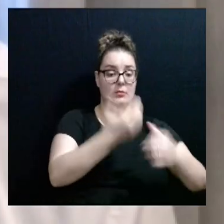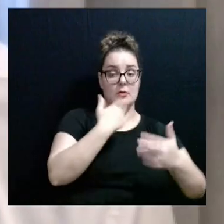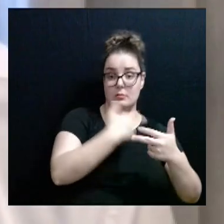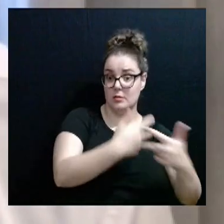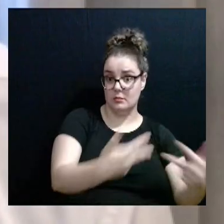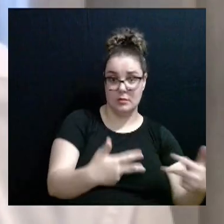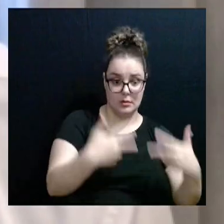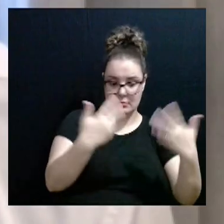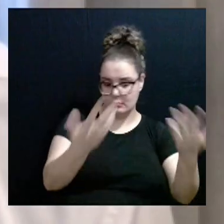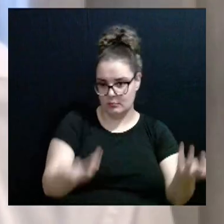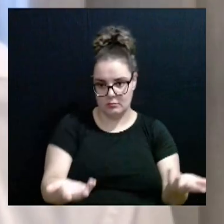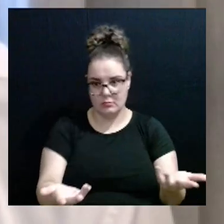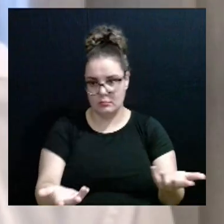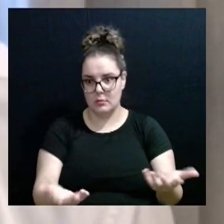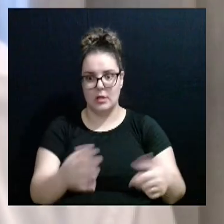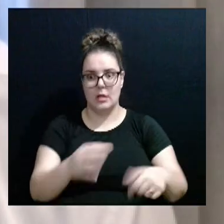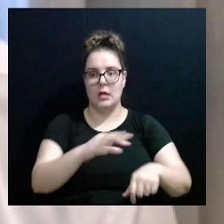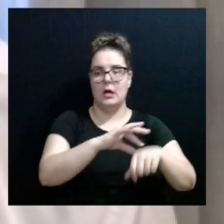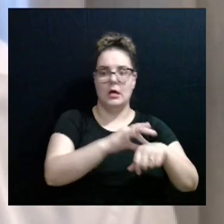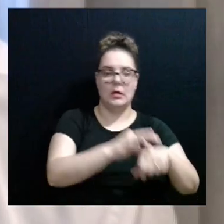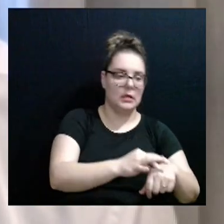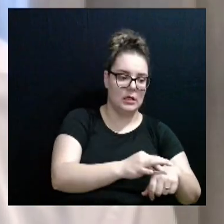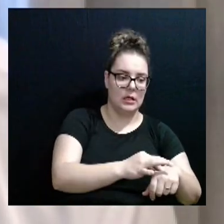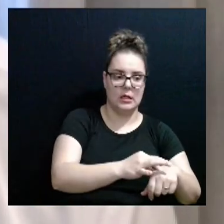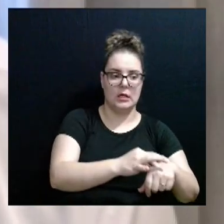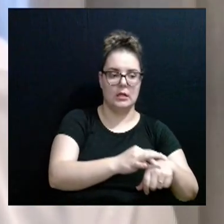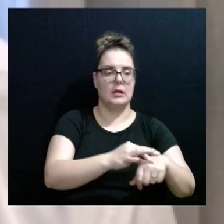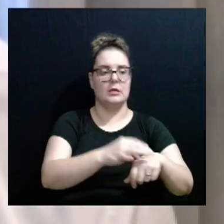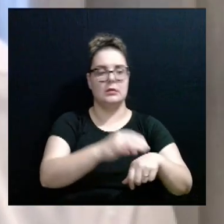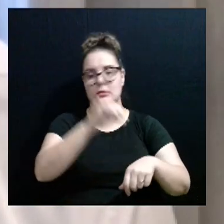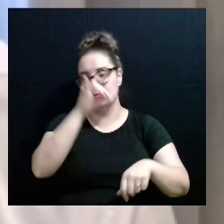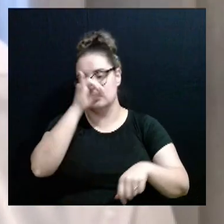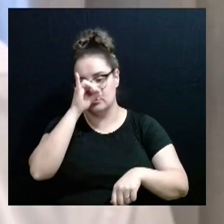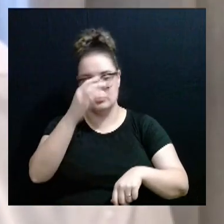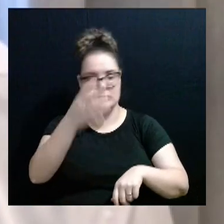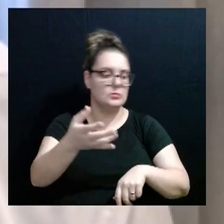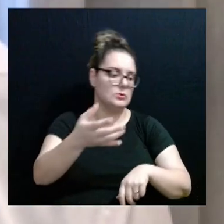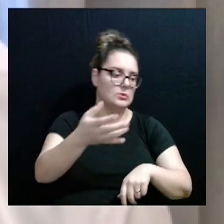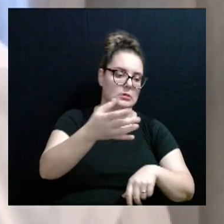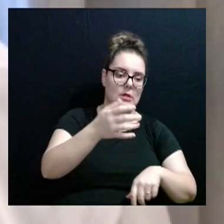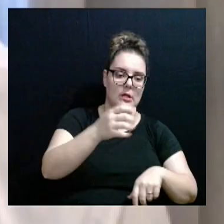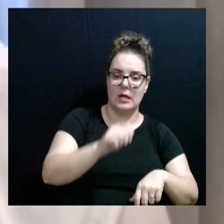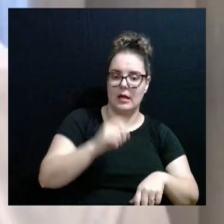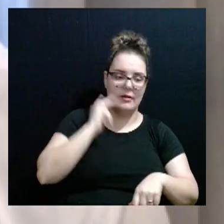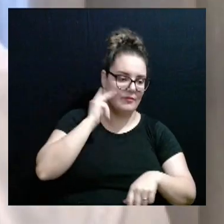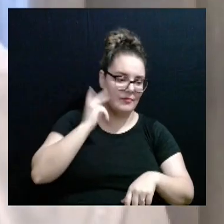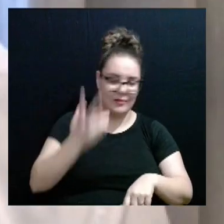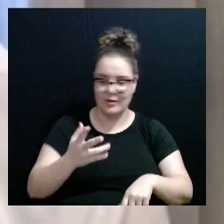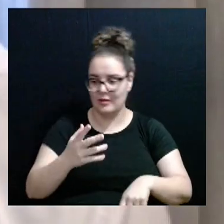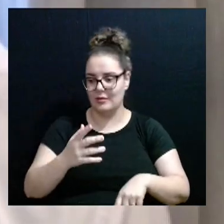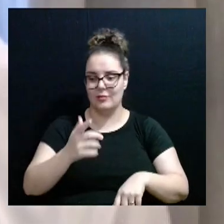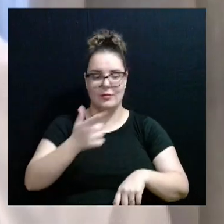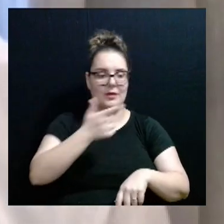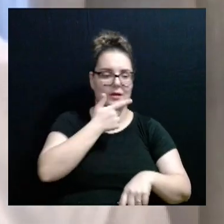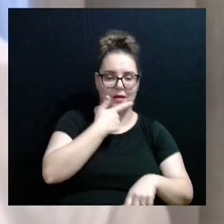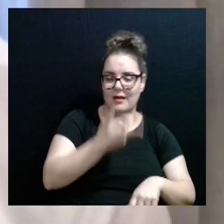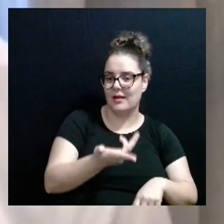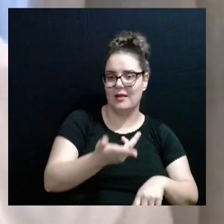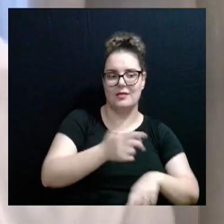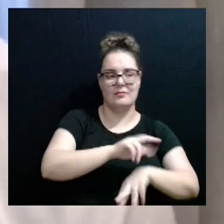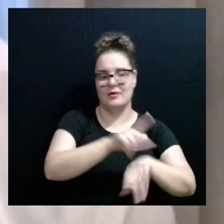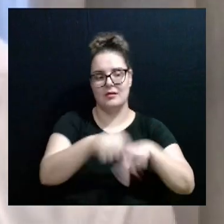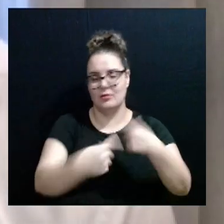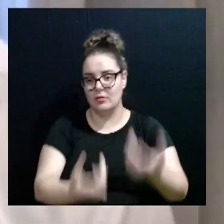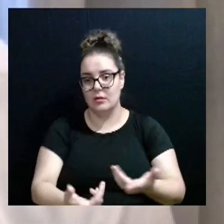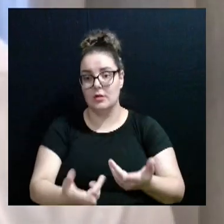seja carne suína, bovina, avícola, mel, vinho, queijos, tem uma série de produtos que já tem a